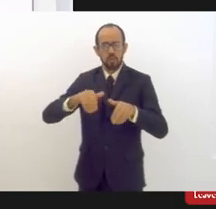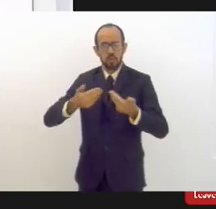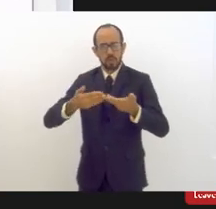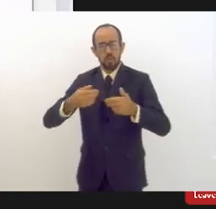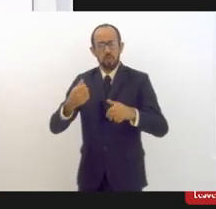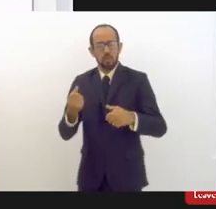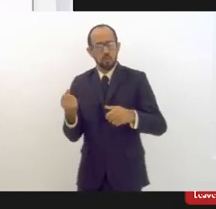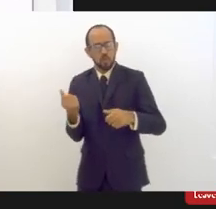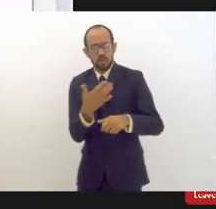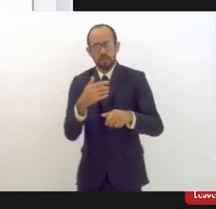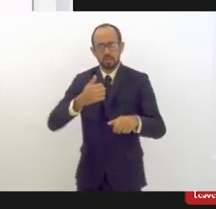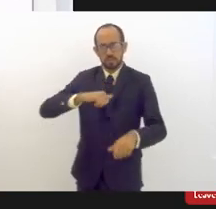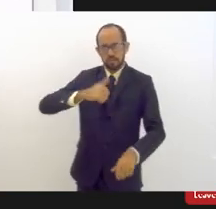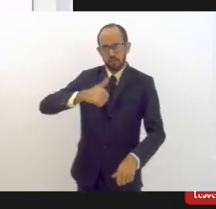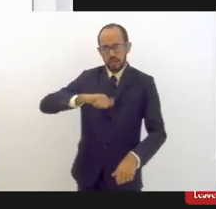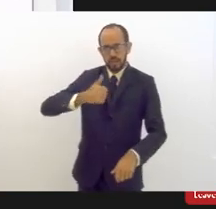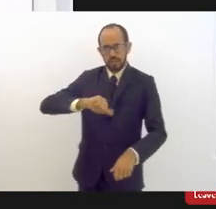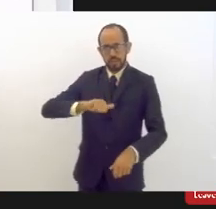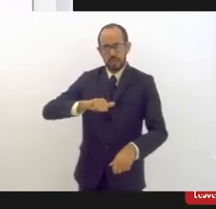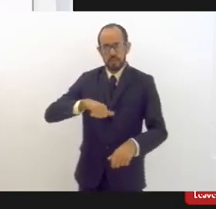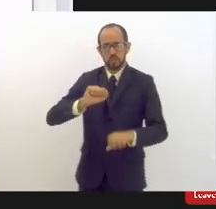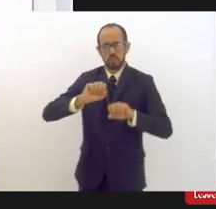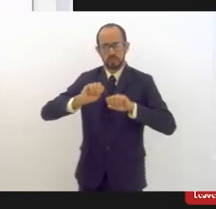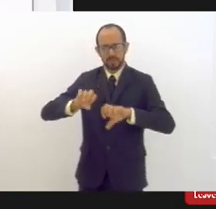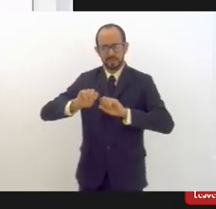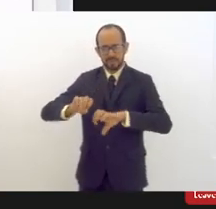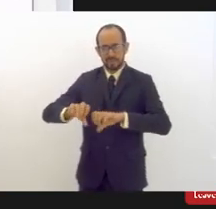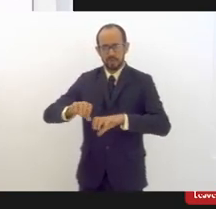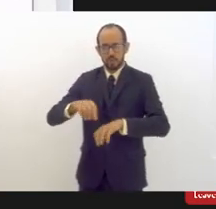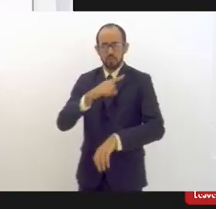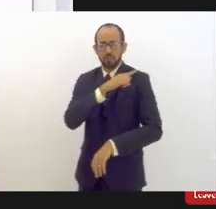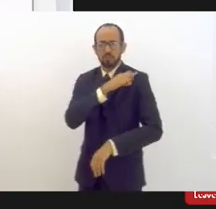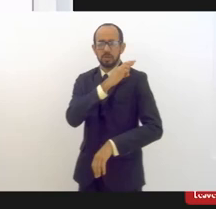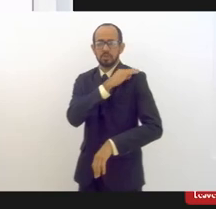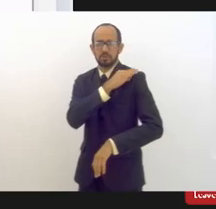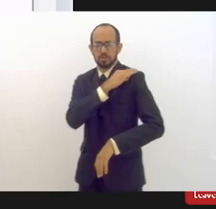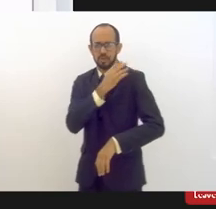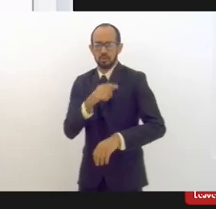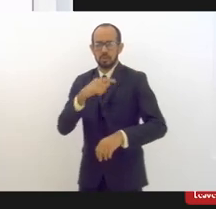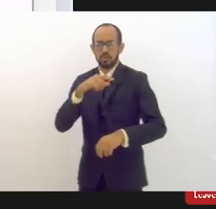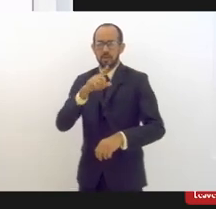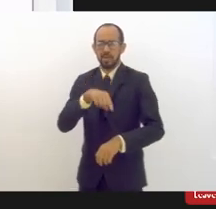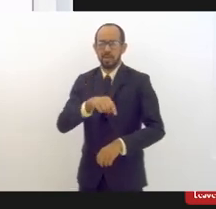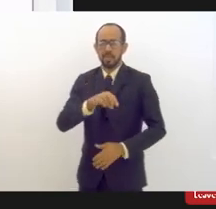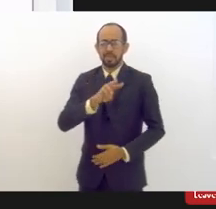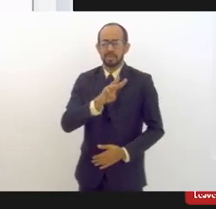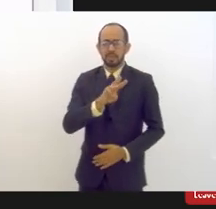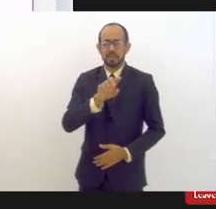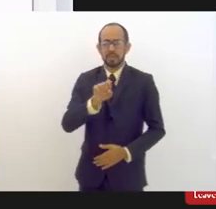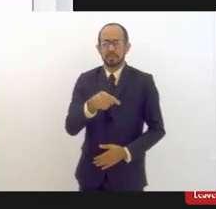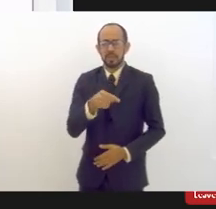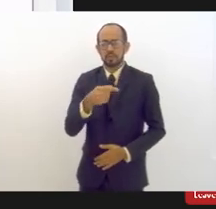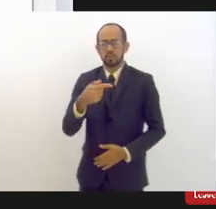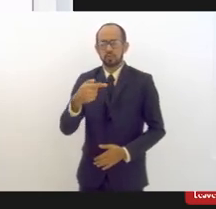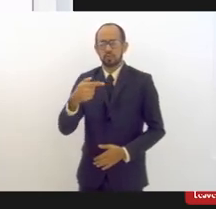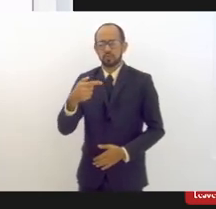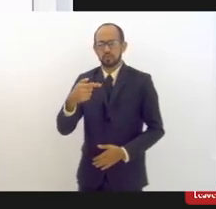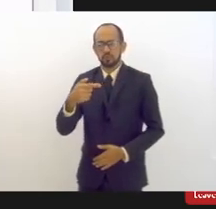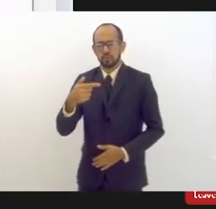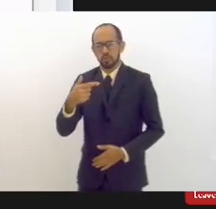pega a análise do ensino médio, no ensino médio são 37,2, né?